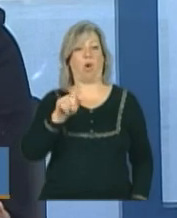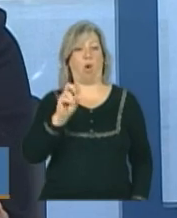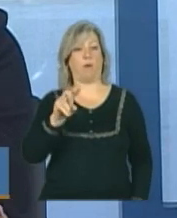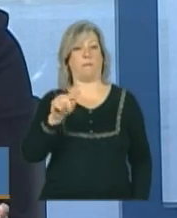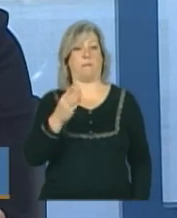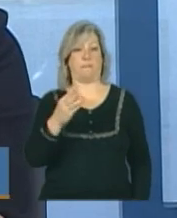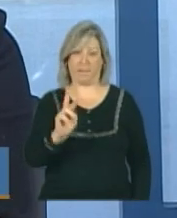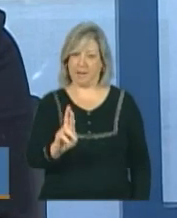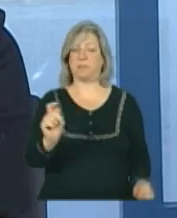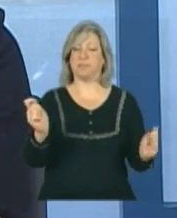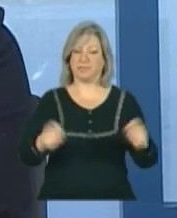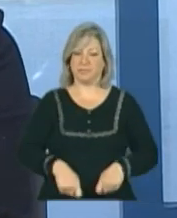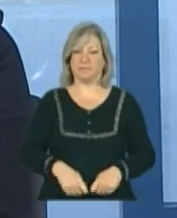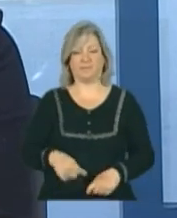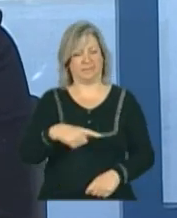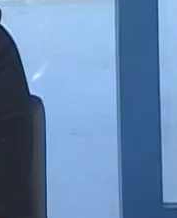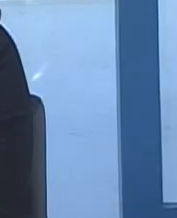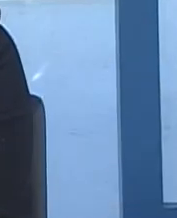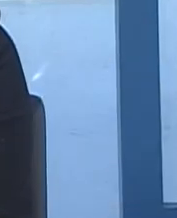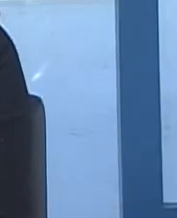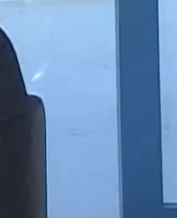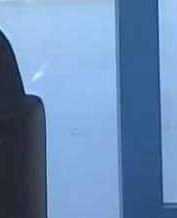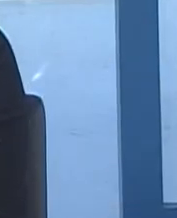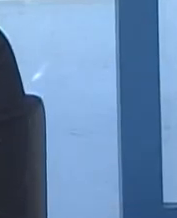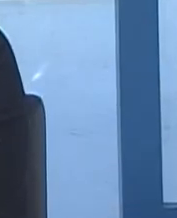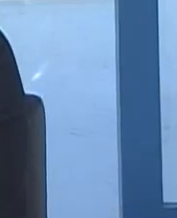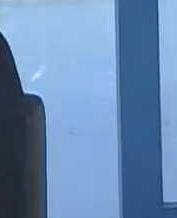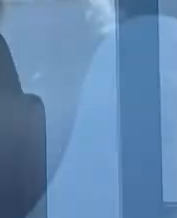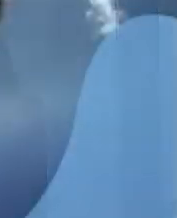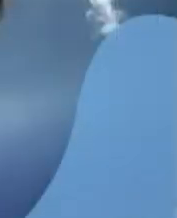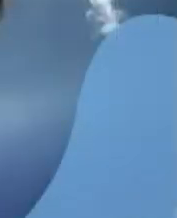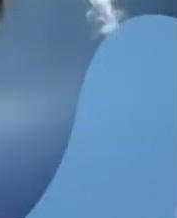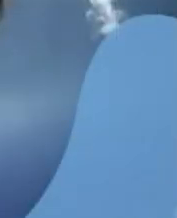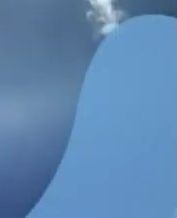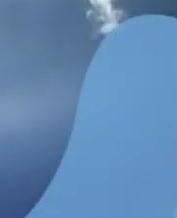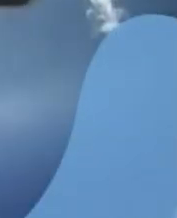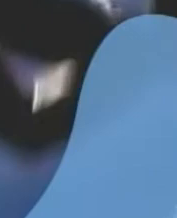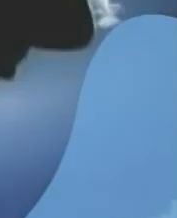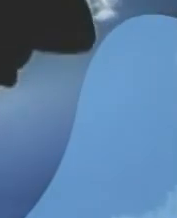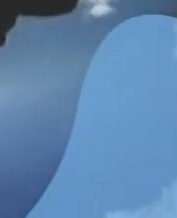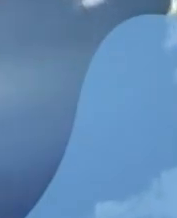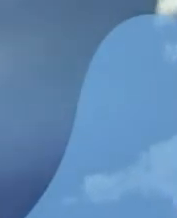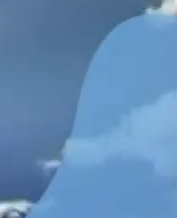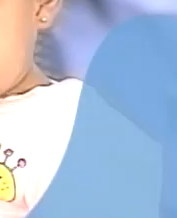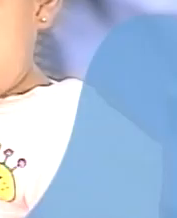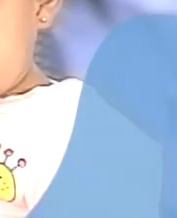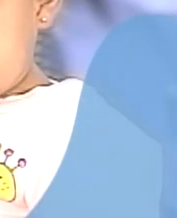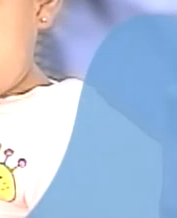tele@mds.gov.br. A gente volta já.